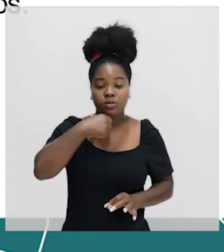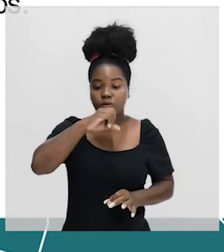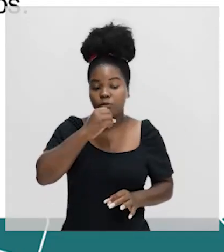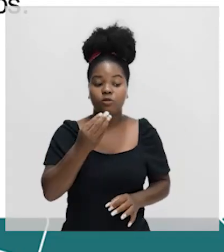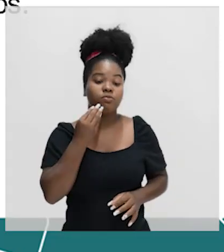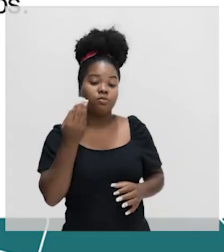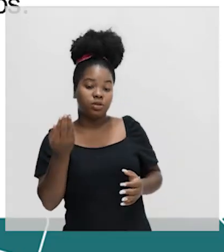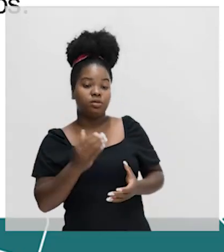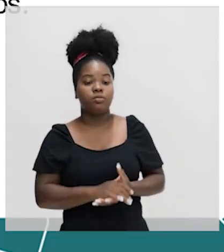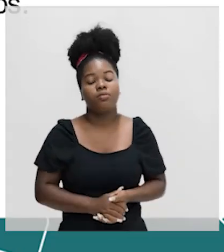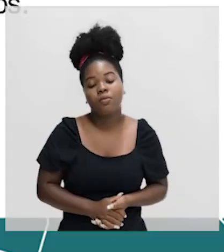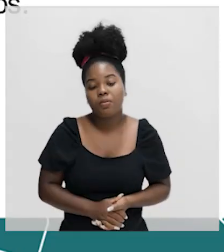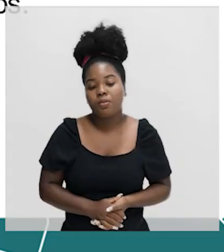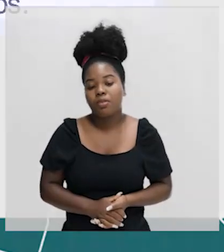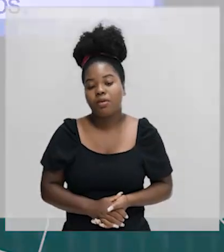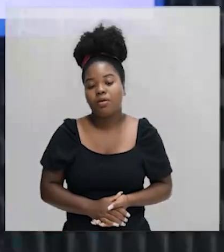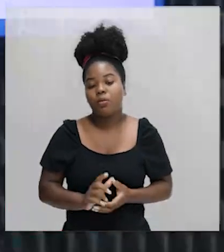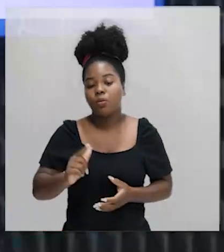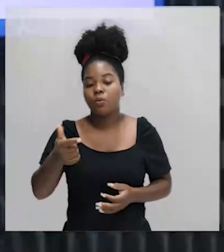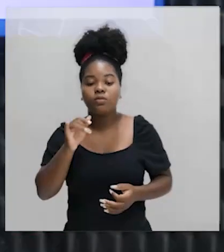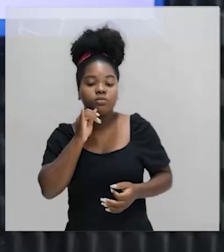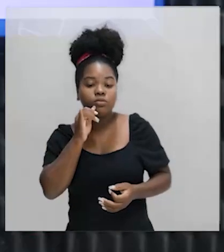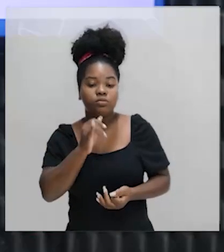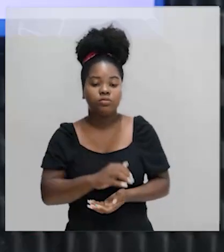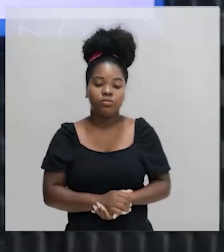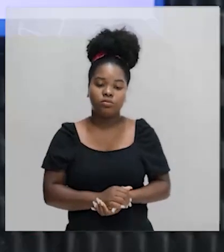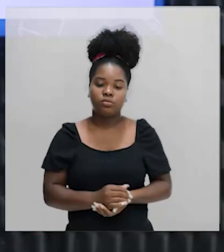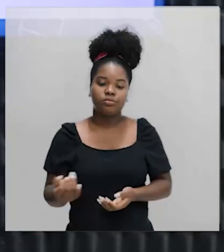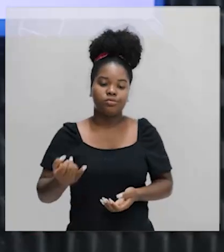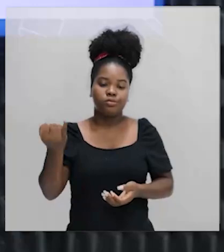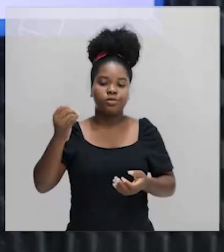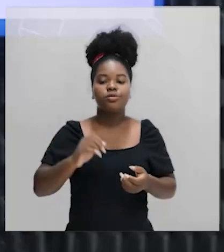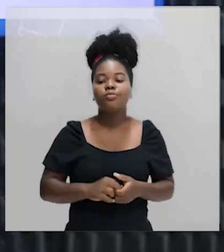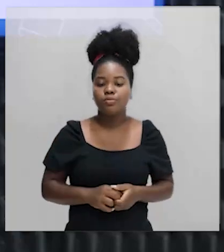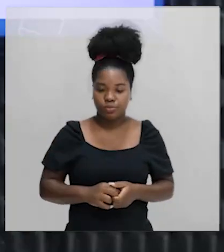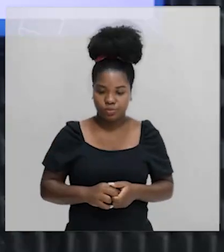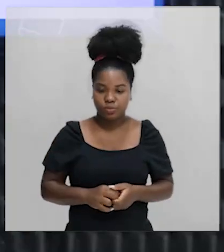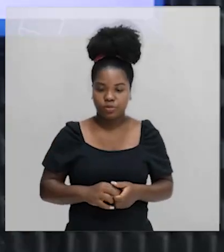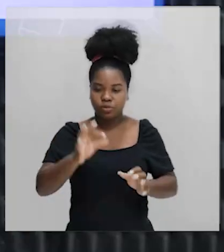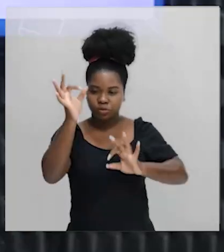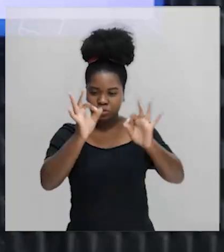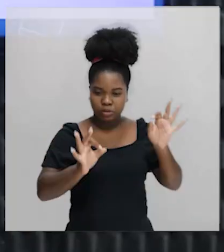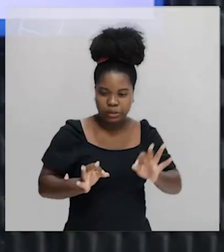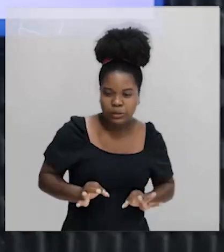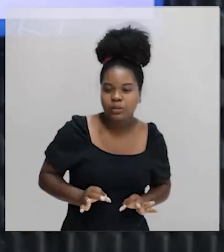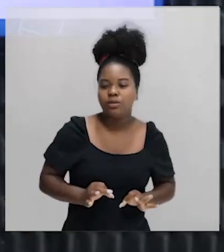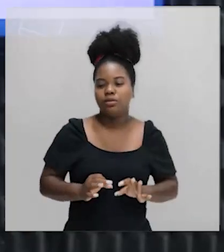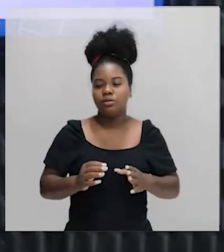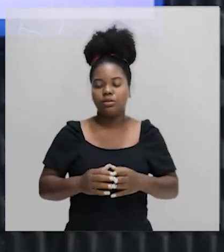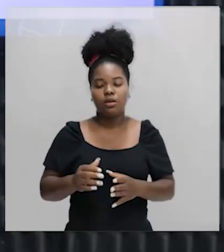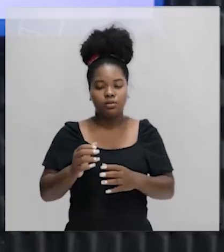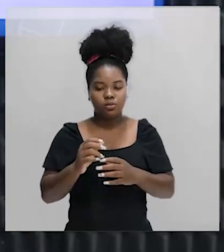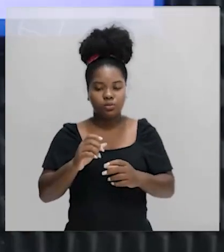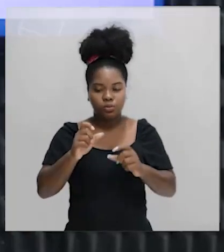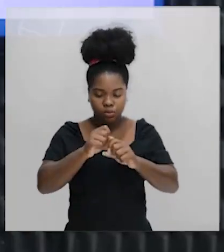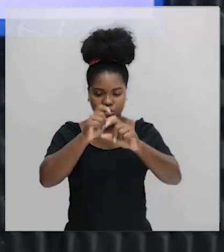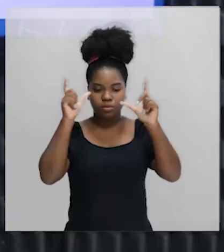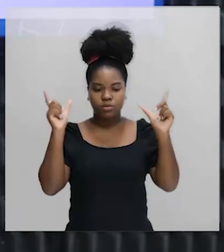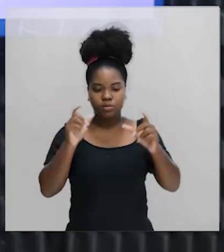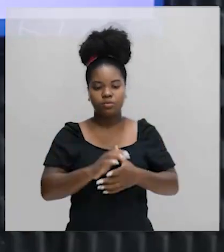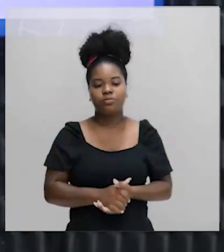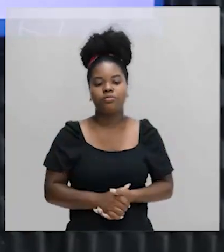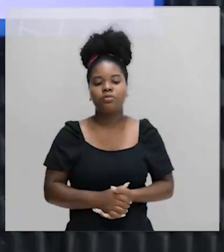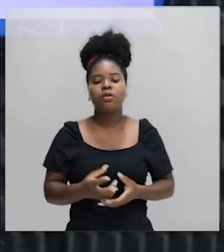muito importante nos espreguiçarmos quando acordamos. Vejamos em quais situações pode